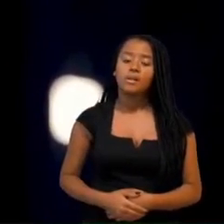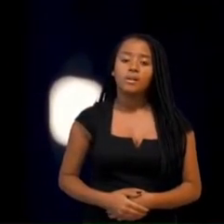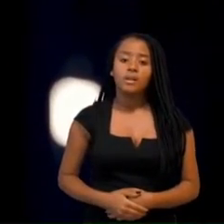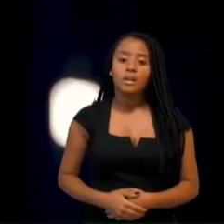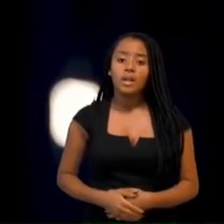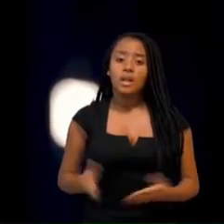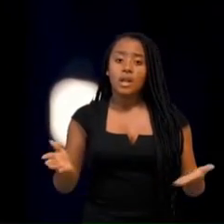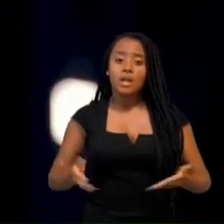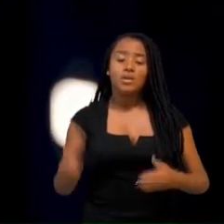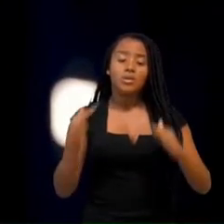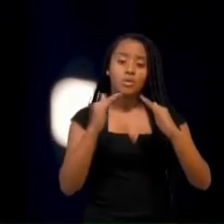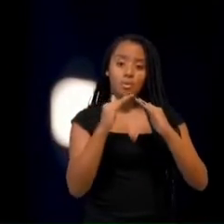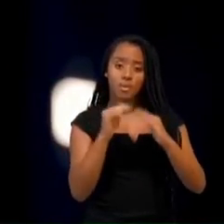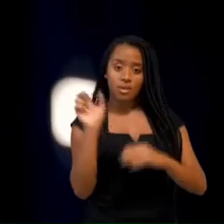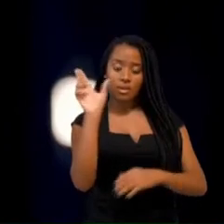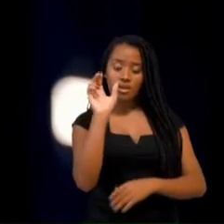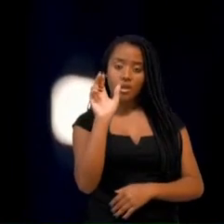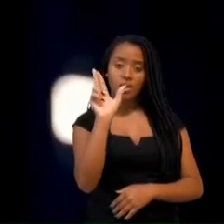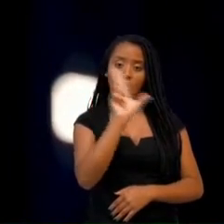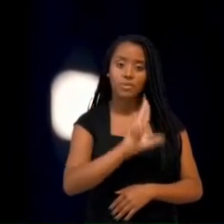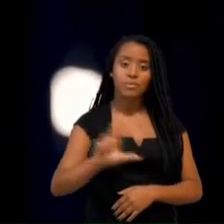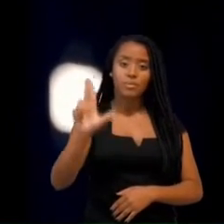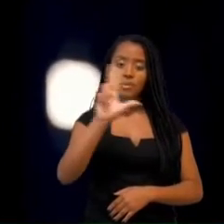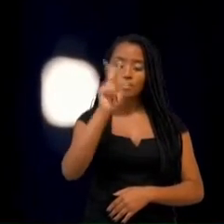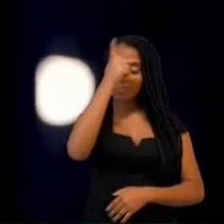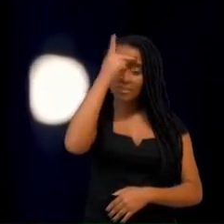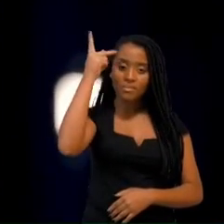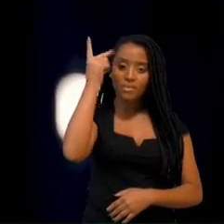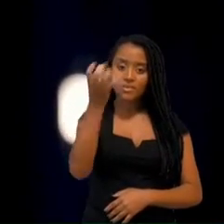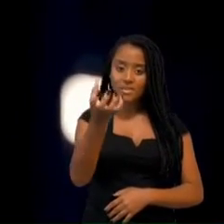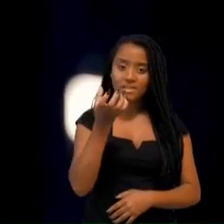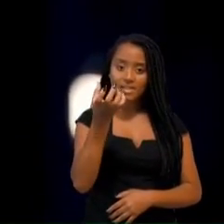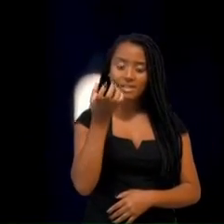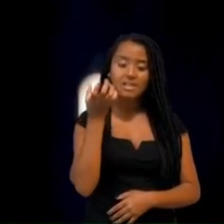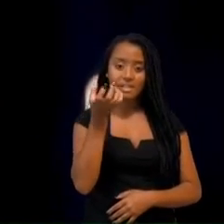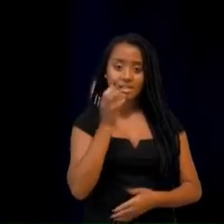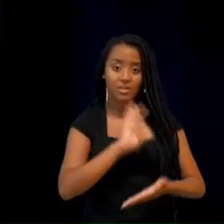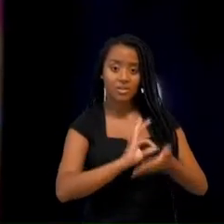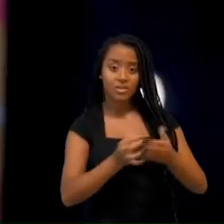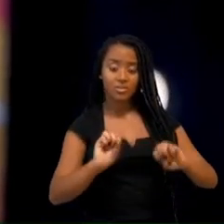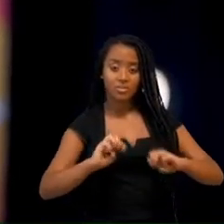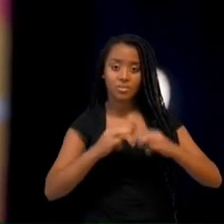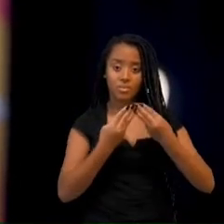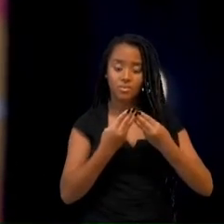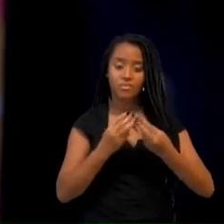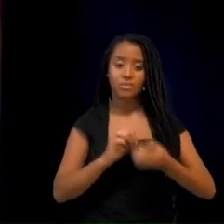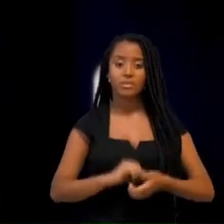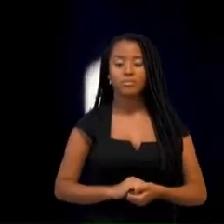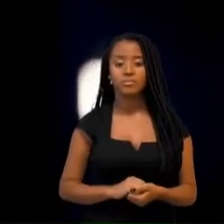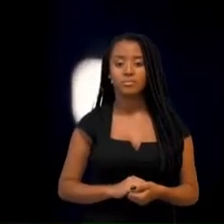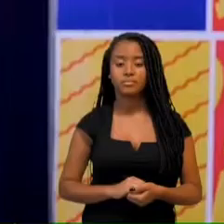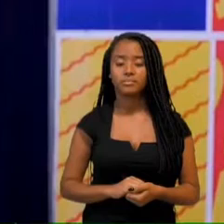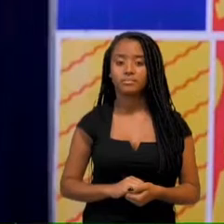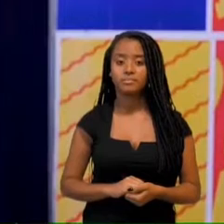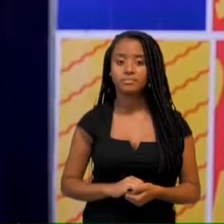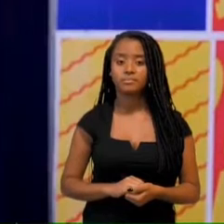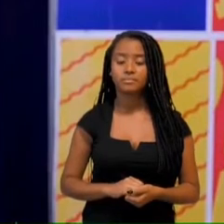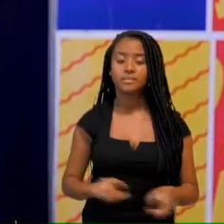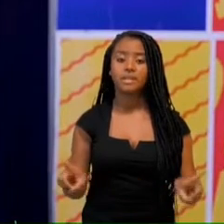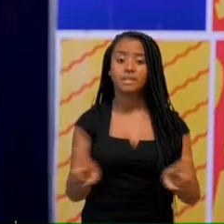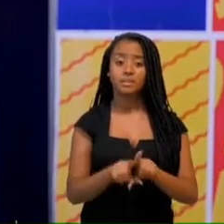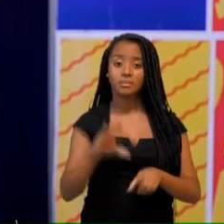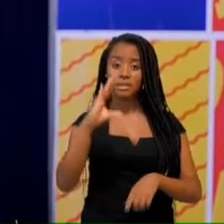aqui para vocês tô morando agora em Uberlândia e para quem quiser contratar meu show 34 9964 99274 e